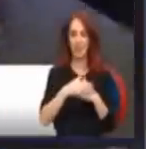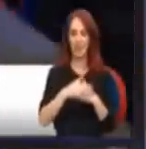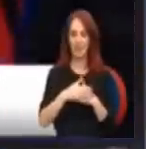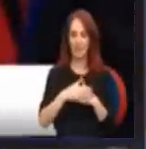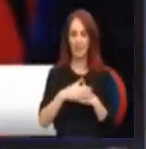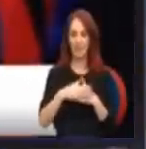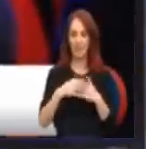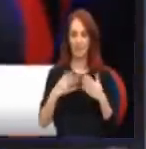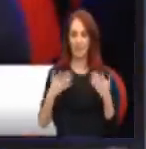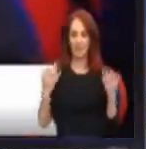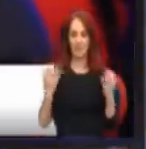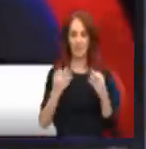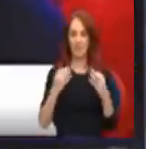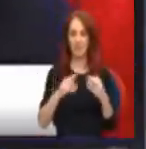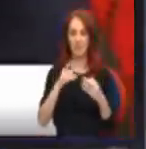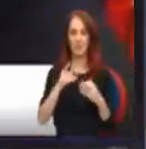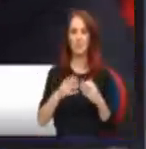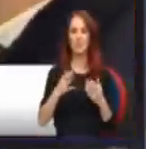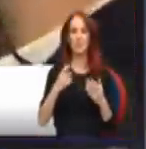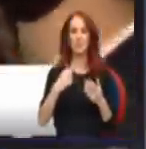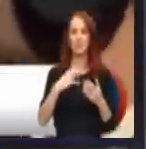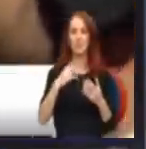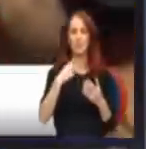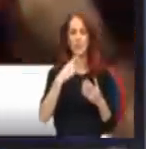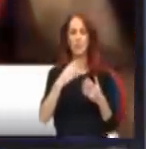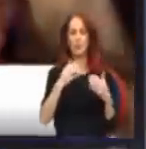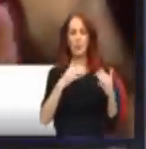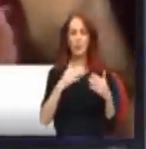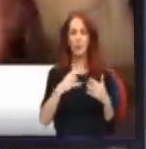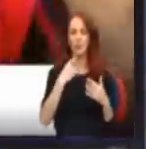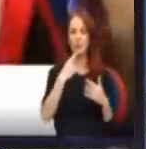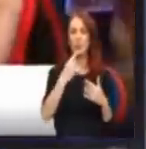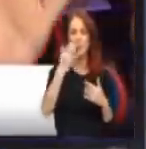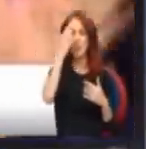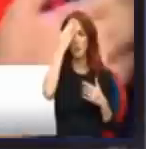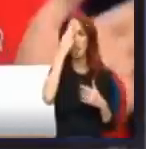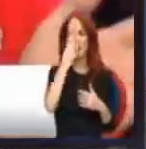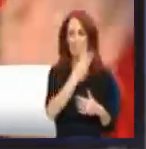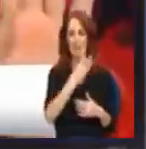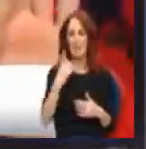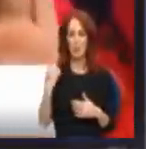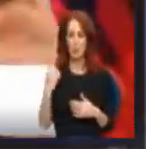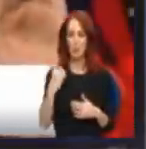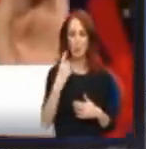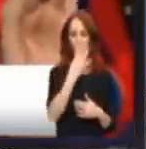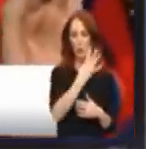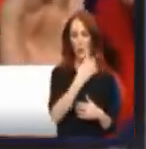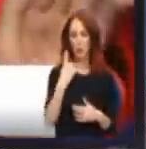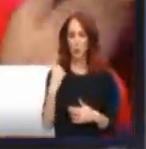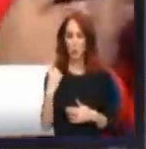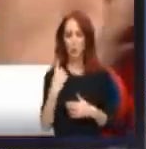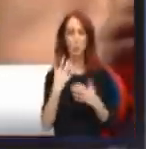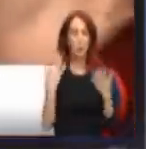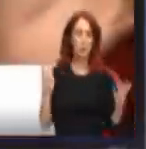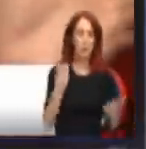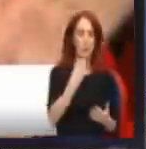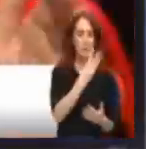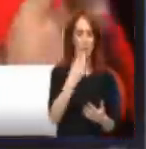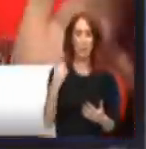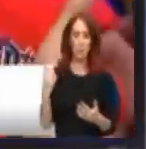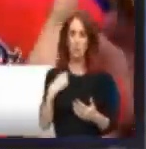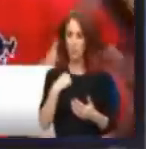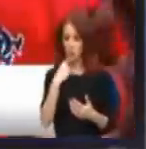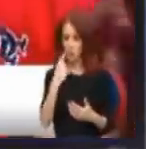E precisamente consigo, quanto é que me disse que ia ficar o jogo? Eu te falei que ia ser 3-1, 4-1, 3-1 está bonito. O que eu te